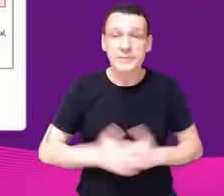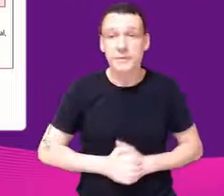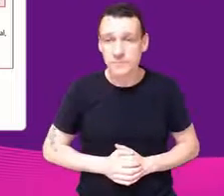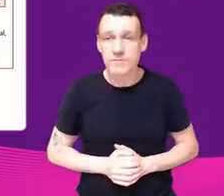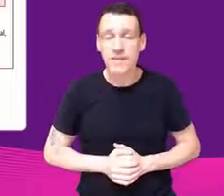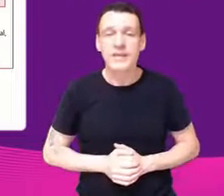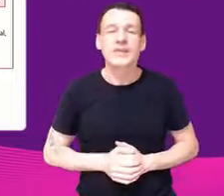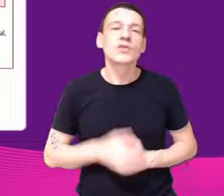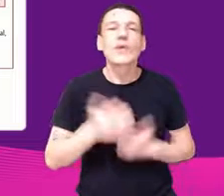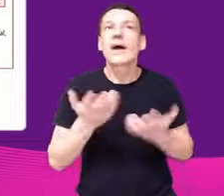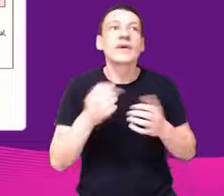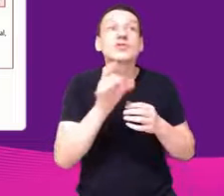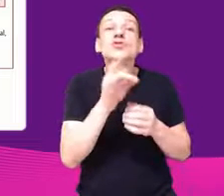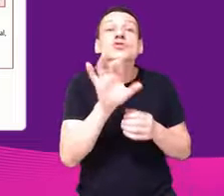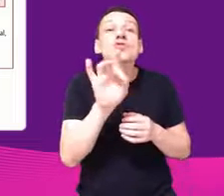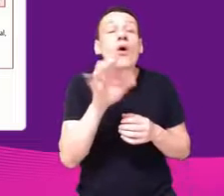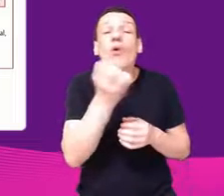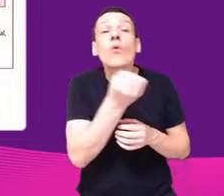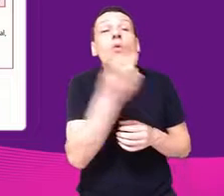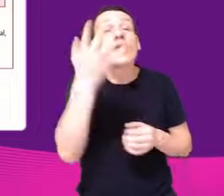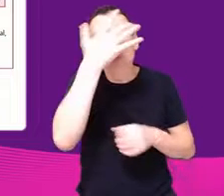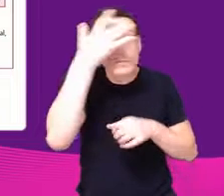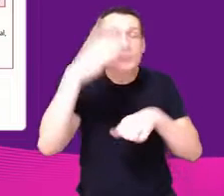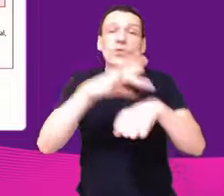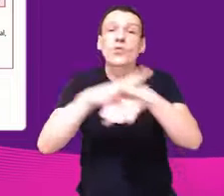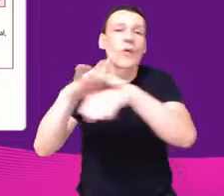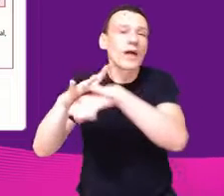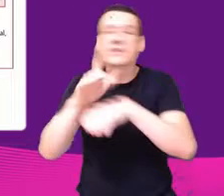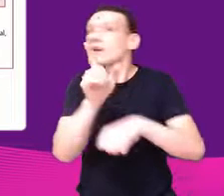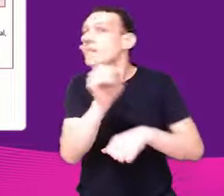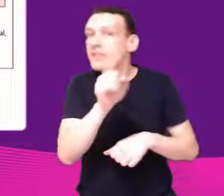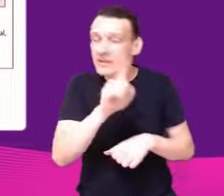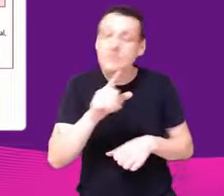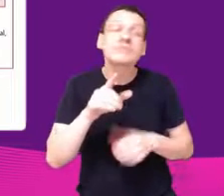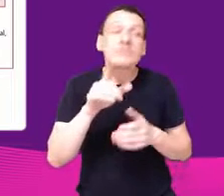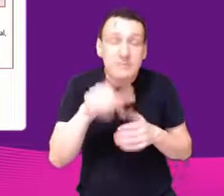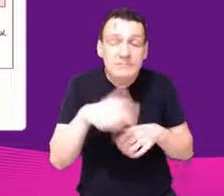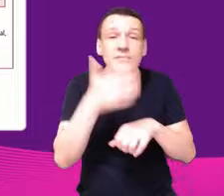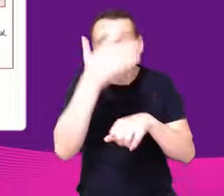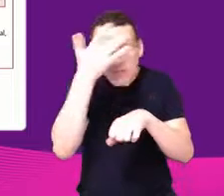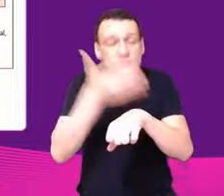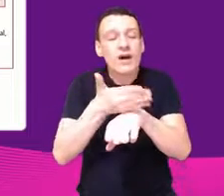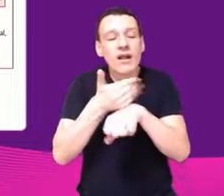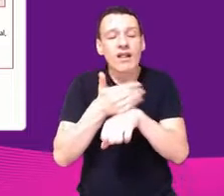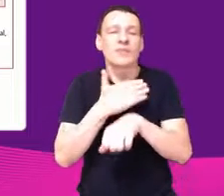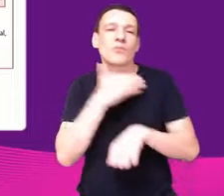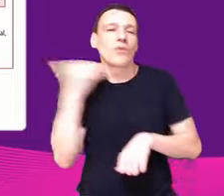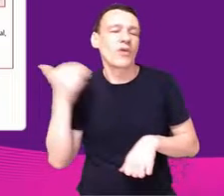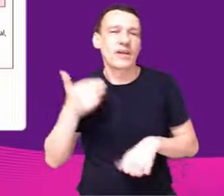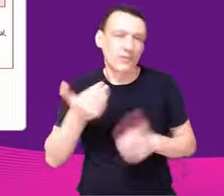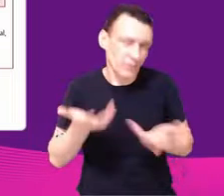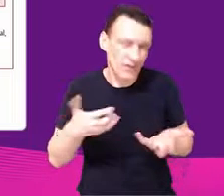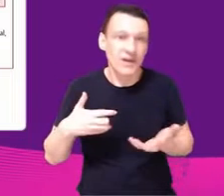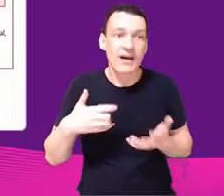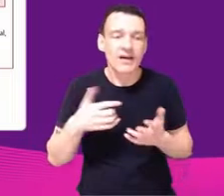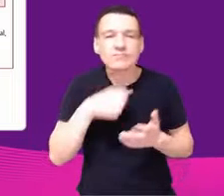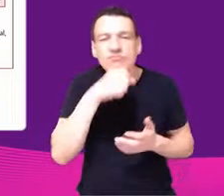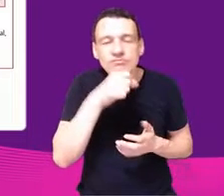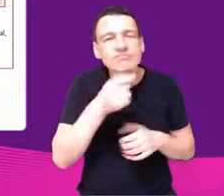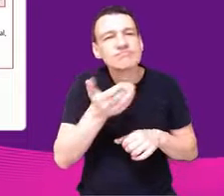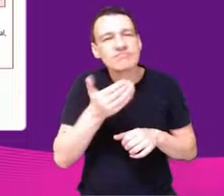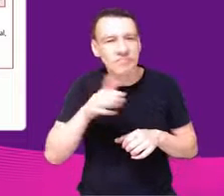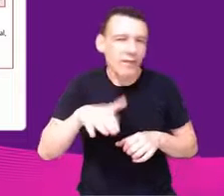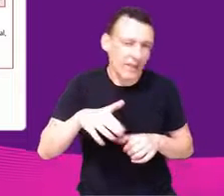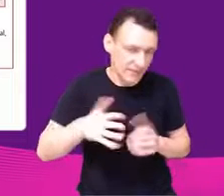prevalência, mas olha o impacto, né, disso em longevidade das populações de vários